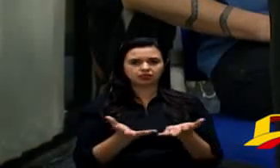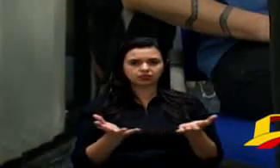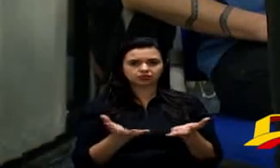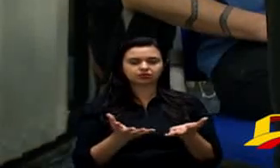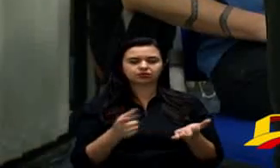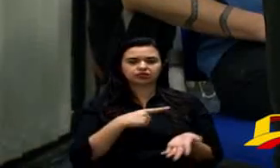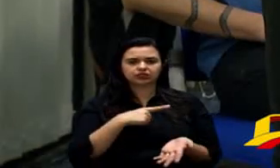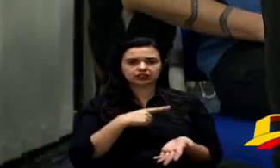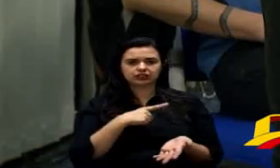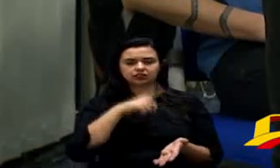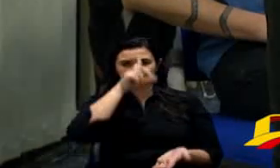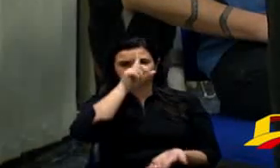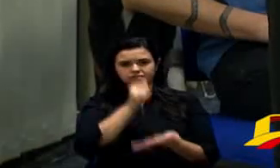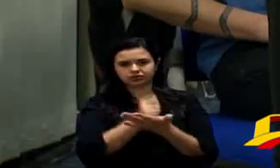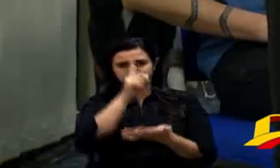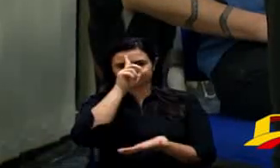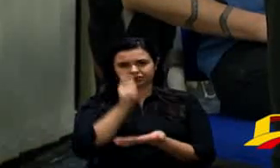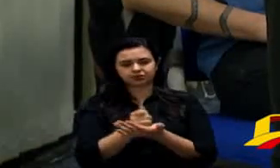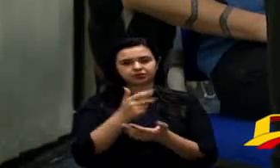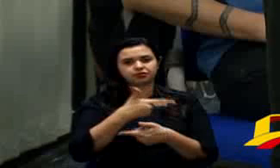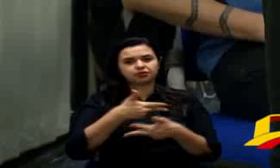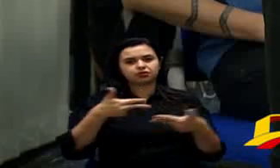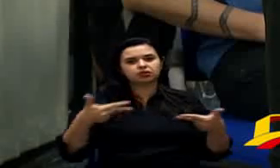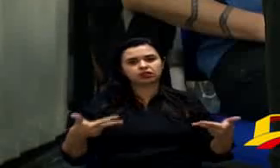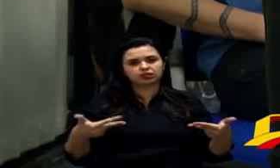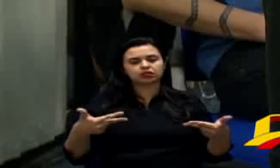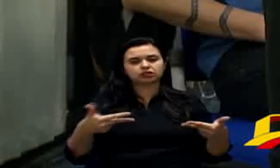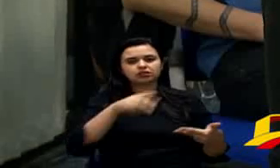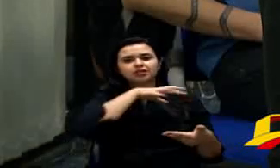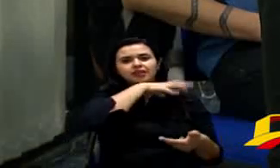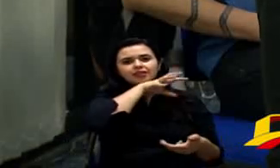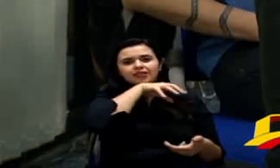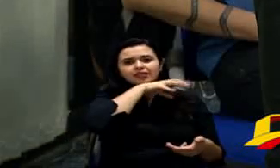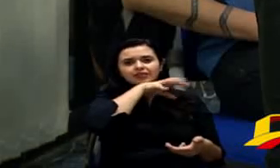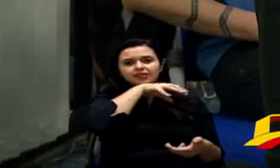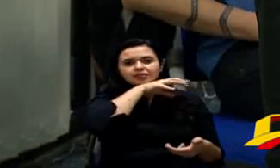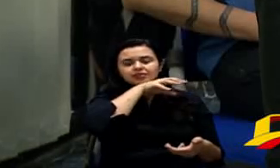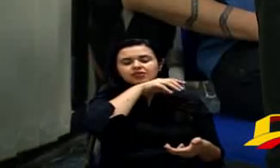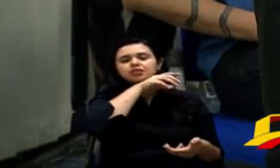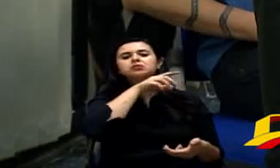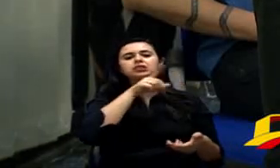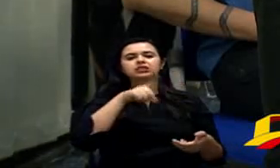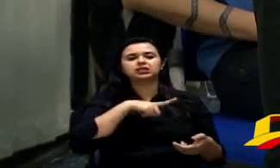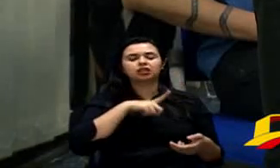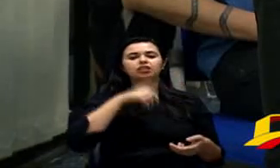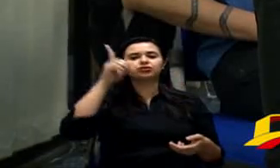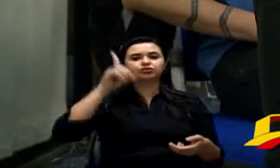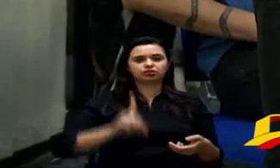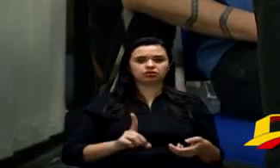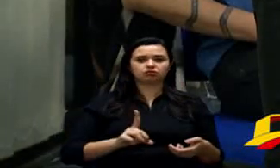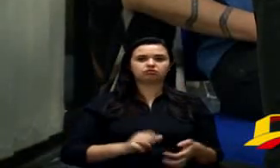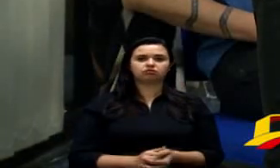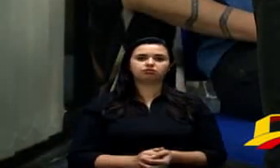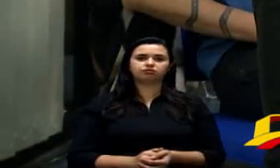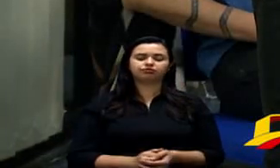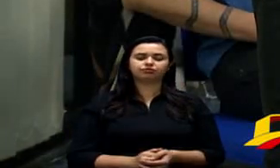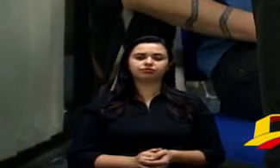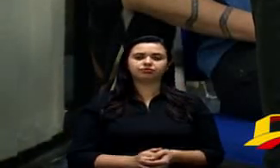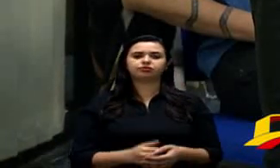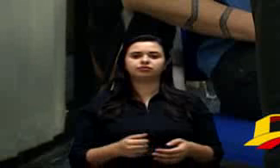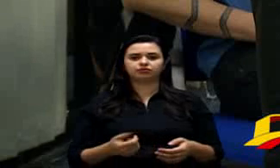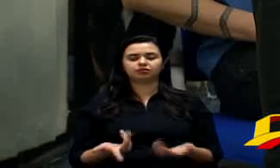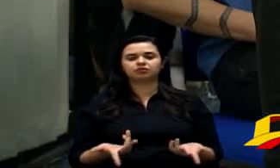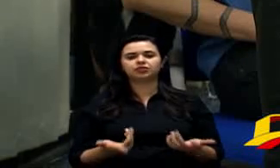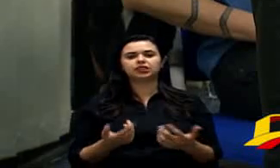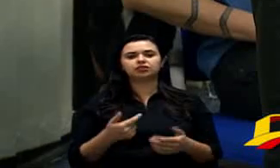vou falar aqui, que os animais são considerados sujeitos de direitos. Tá? Então é por isso que a gente busca os